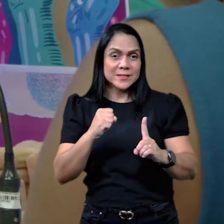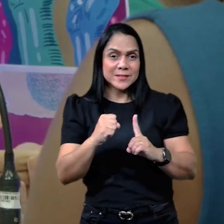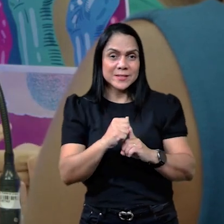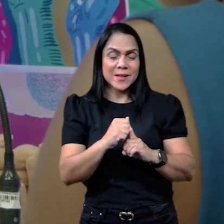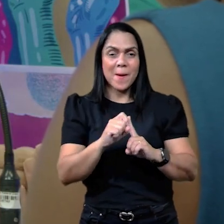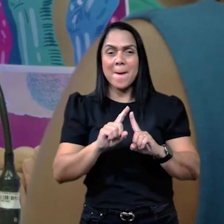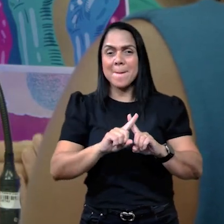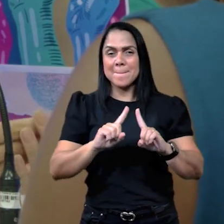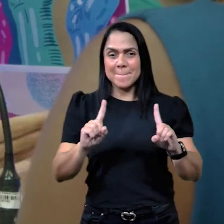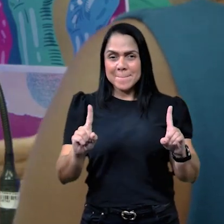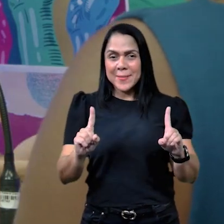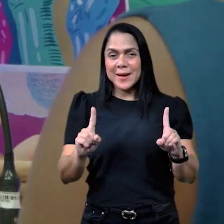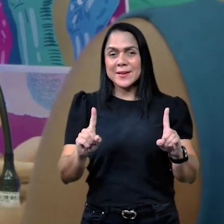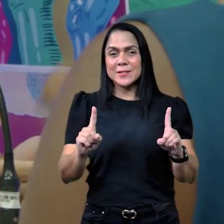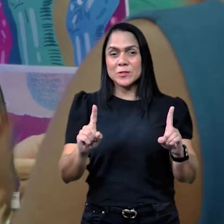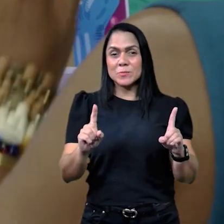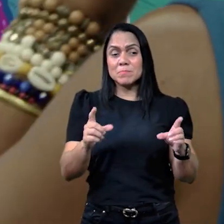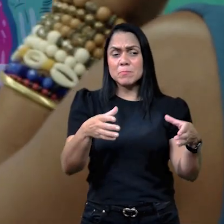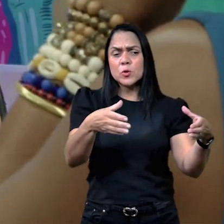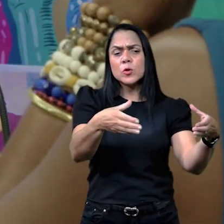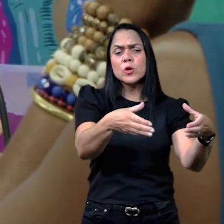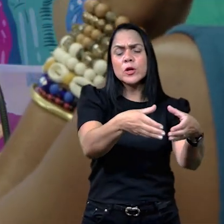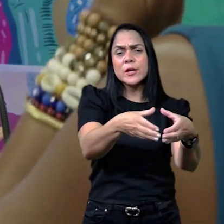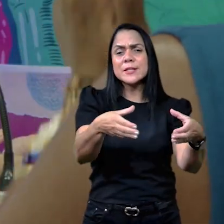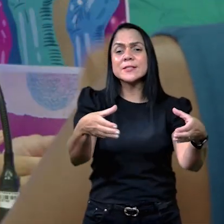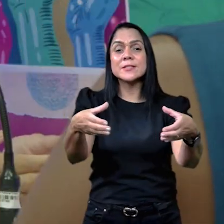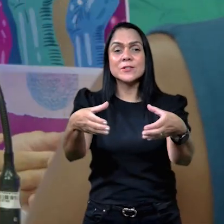Mas acredito que para a maioria dos povos,